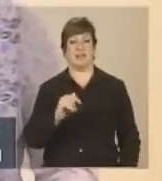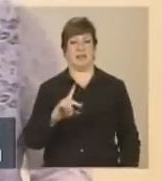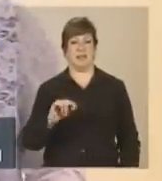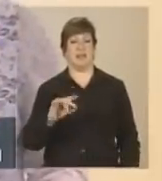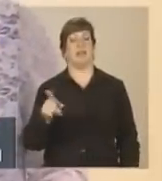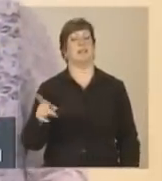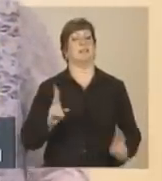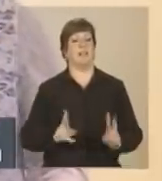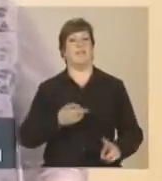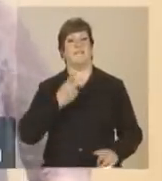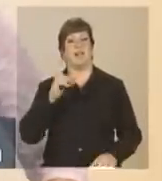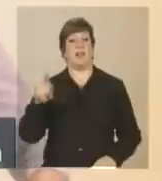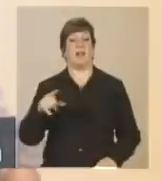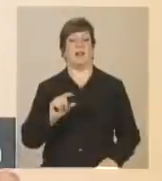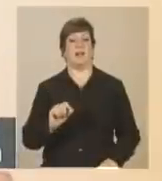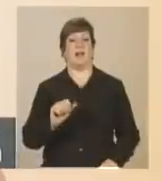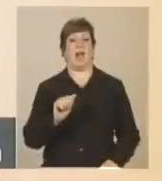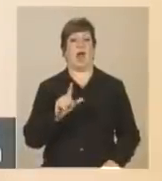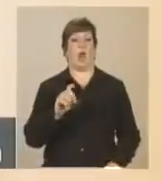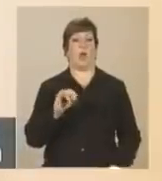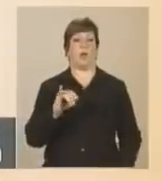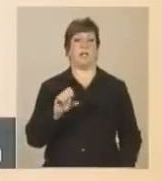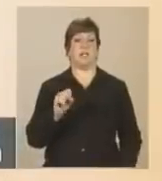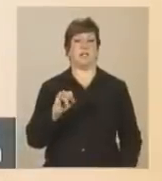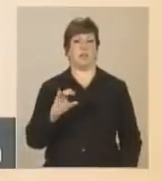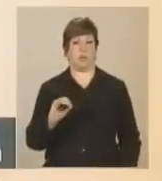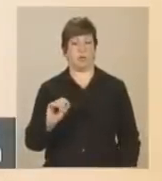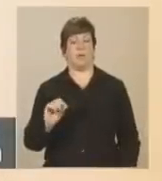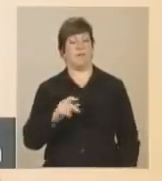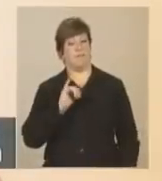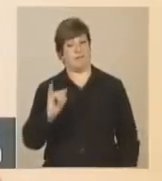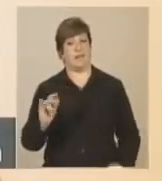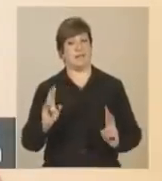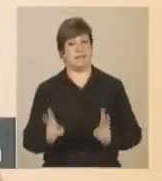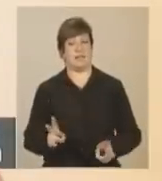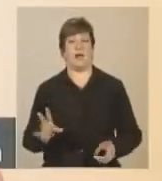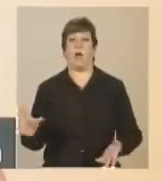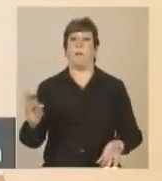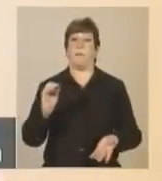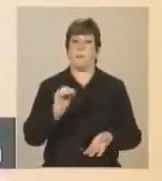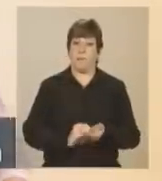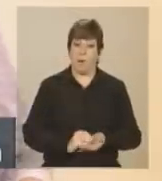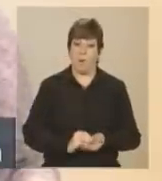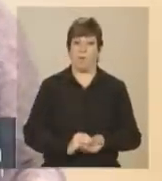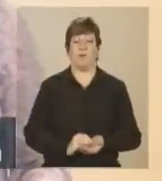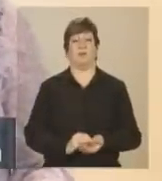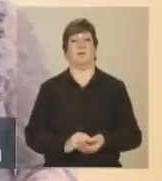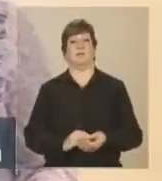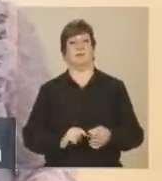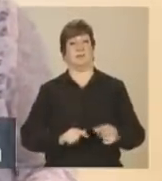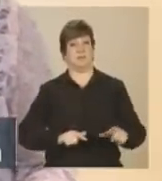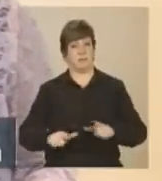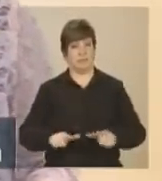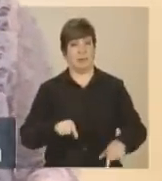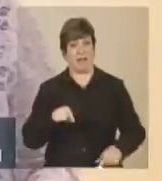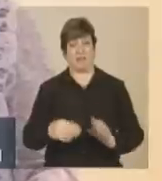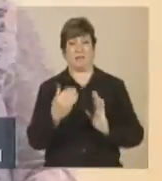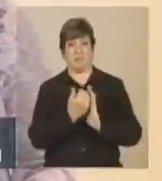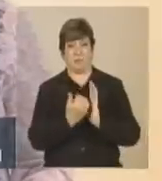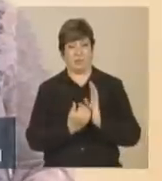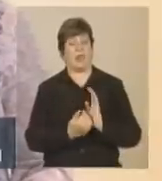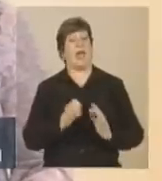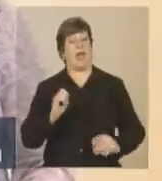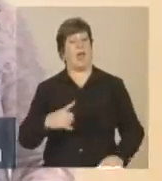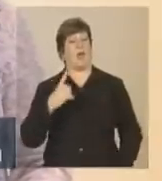Aloysio Mercadante, Aloysio, colocar em operação este programa é um